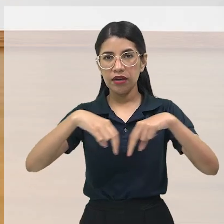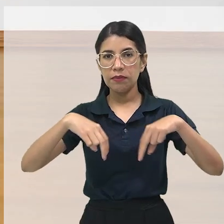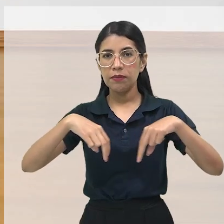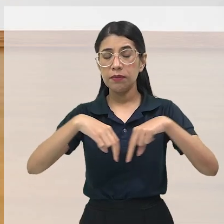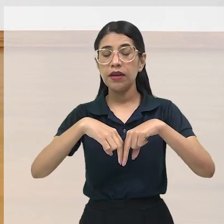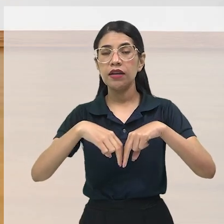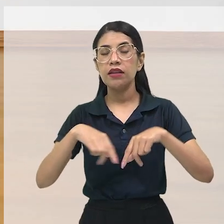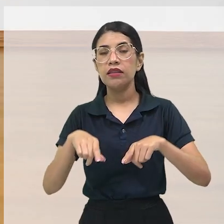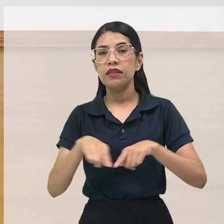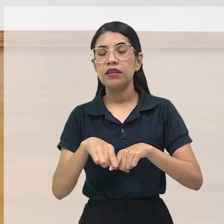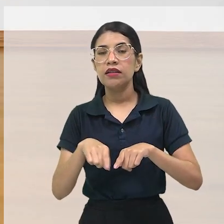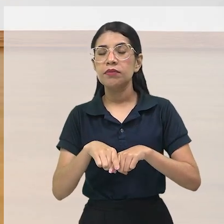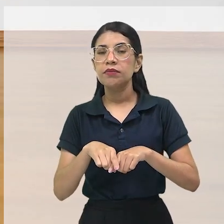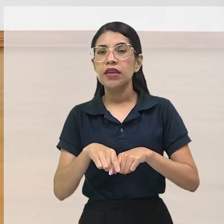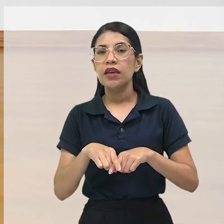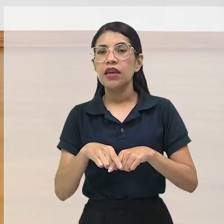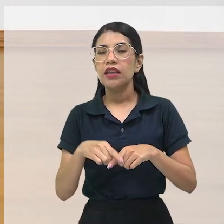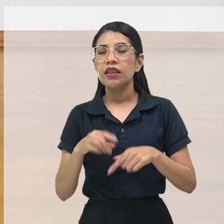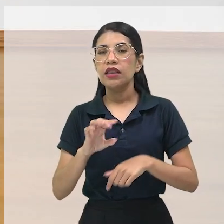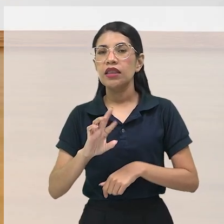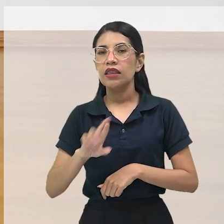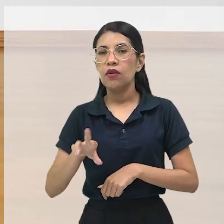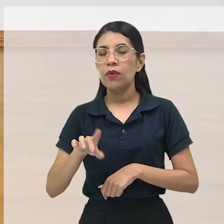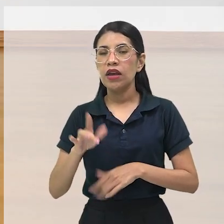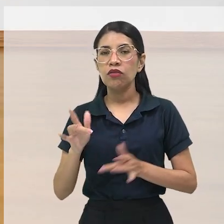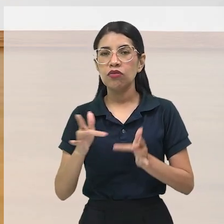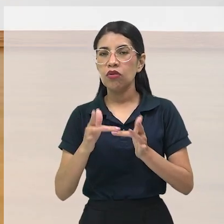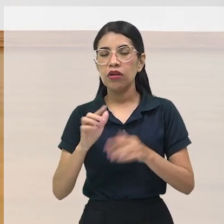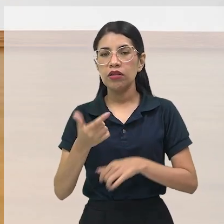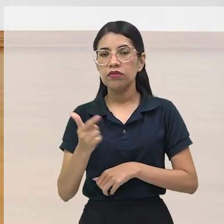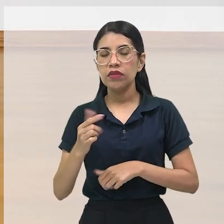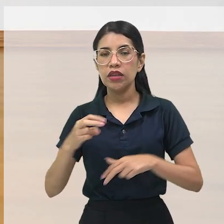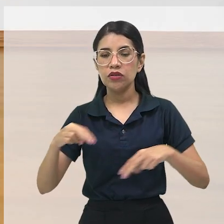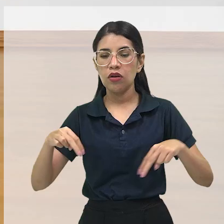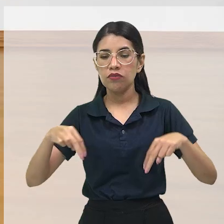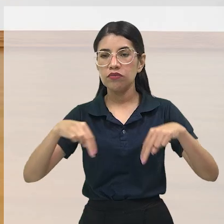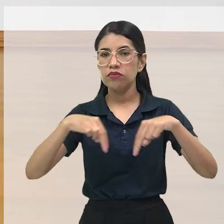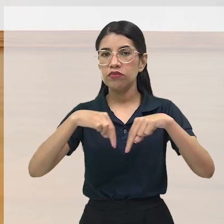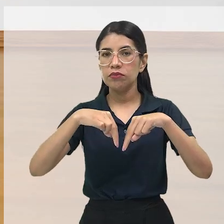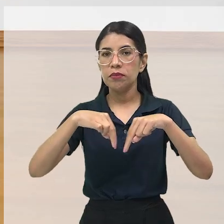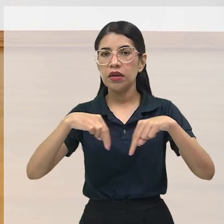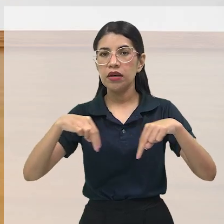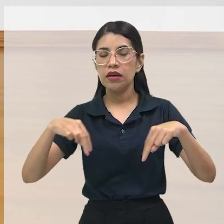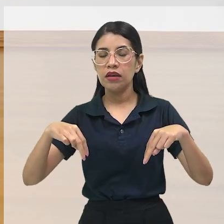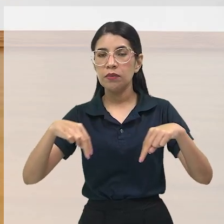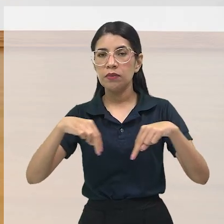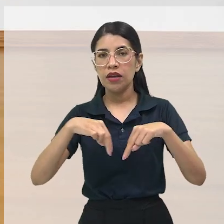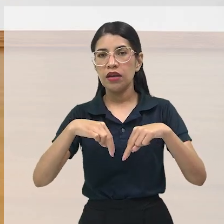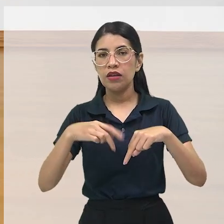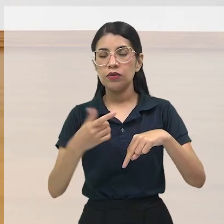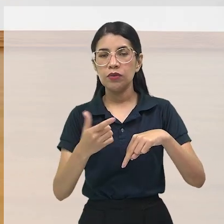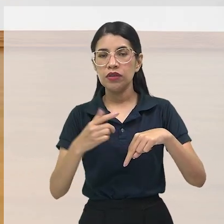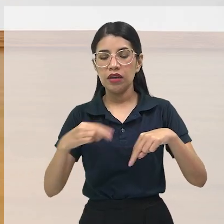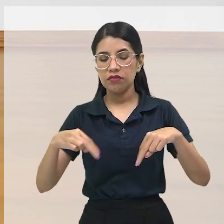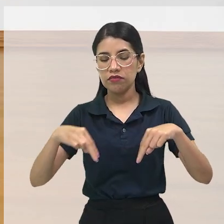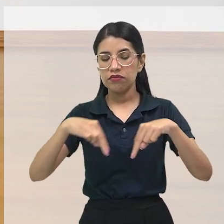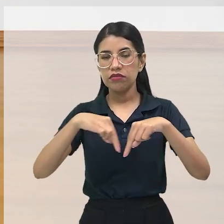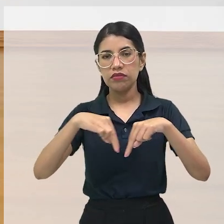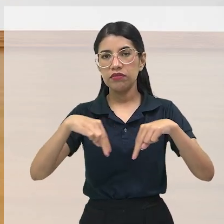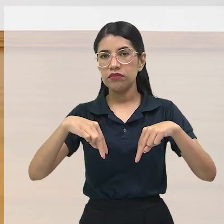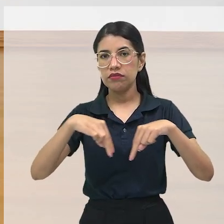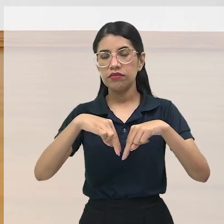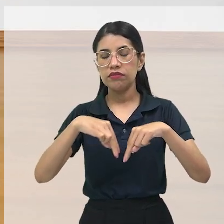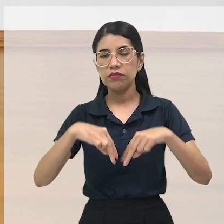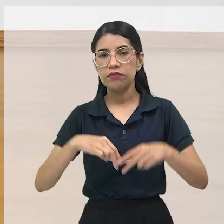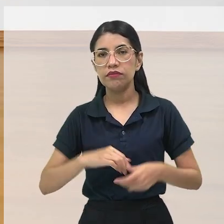a umbigada no jongo ela é feita de longe. Faz-se a menção, né, à umbigada, mas não tem a aproximação dos